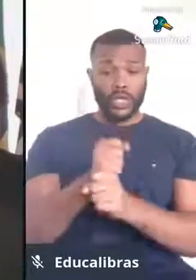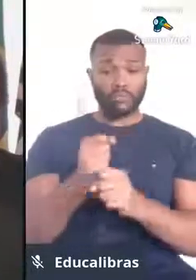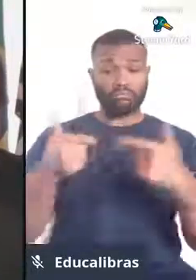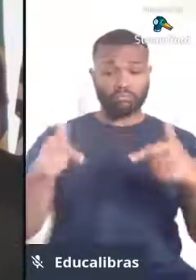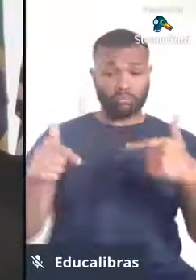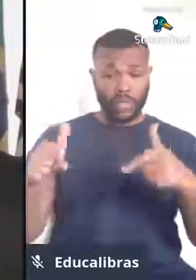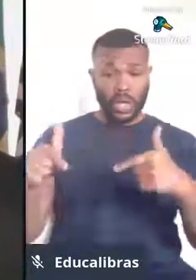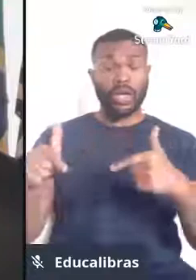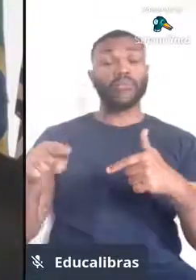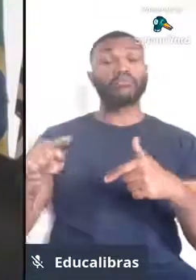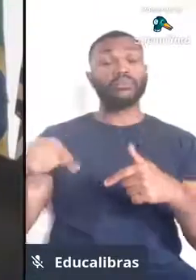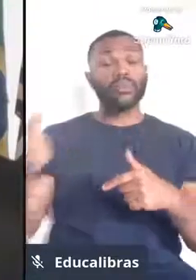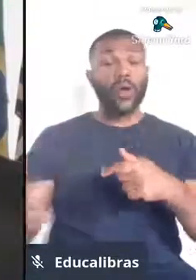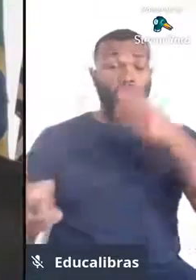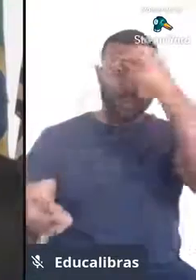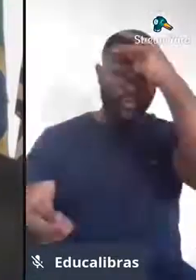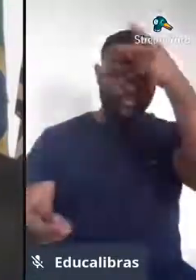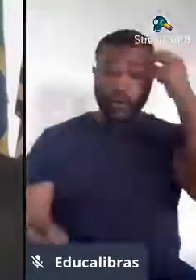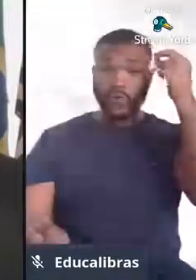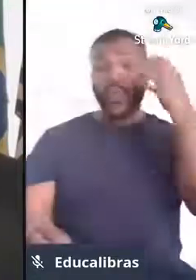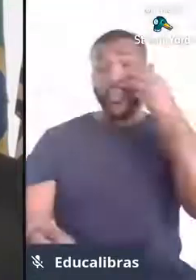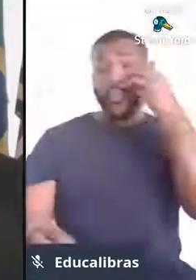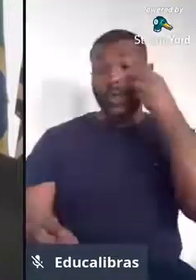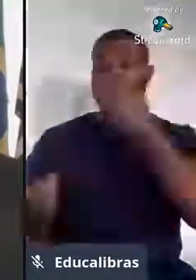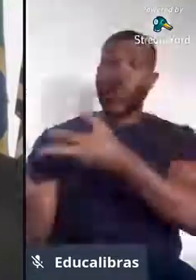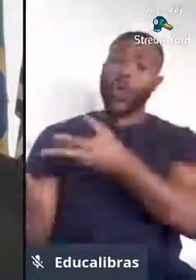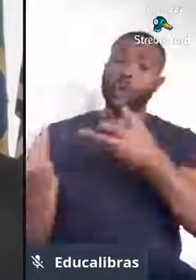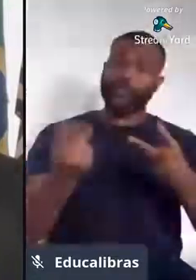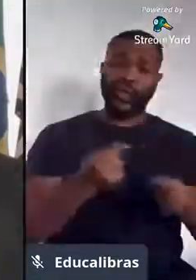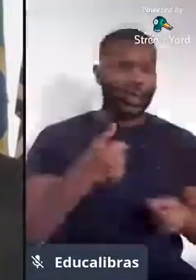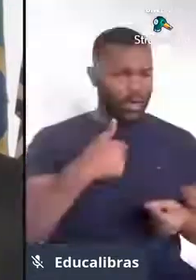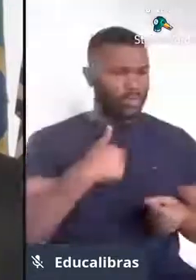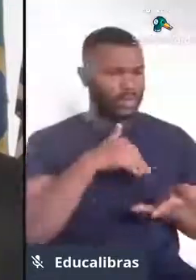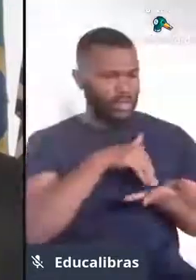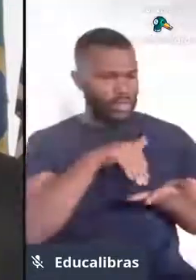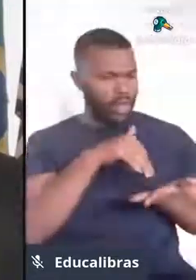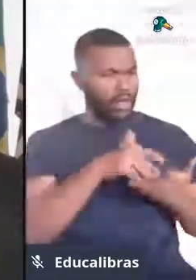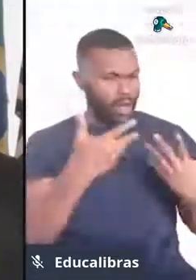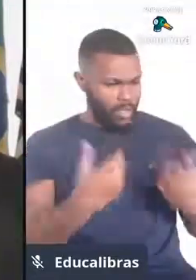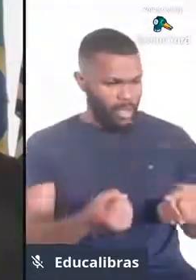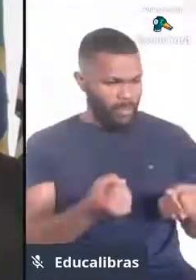Bruno Covas me convidou para assumir a Secretaria de Relações Internacionais aqui na prefeitura,